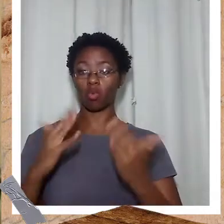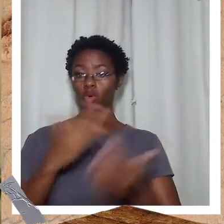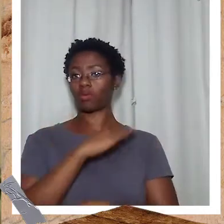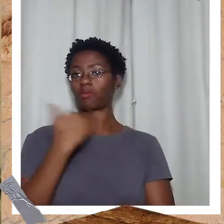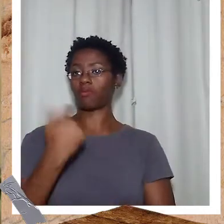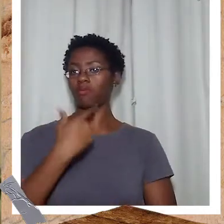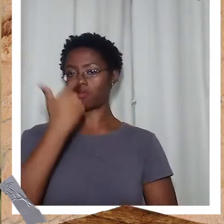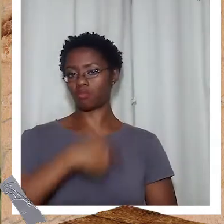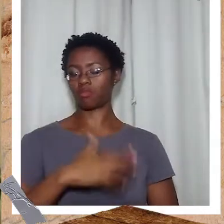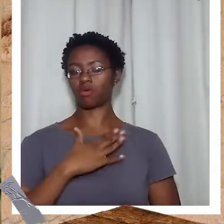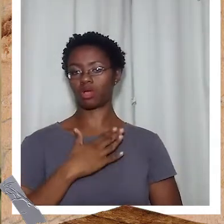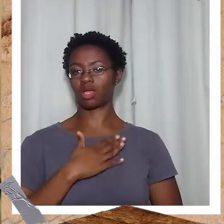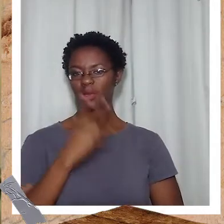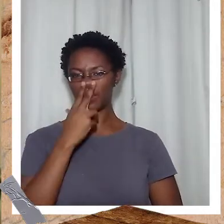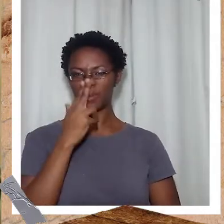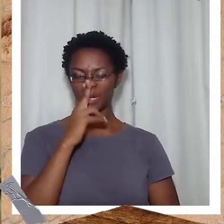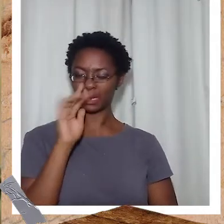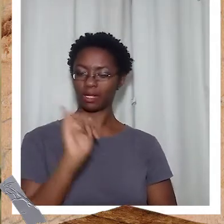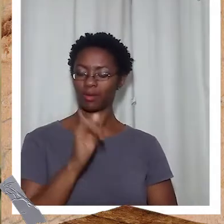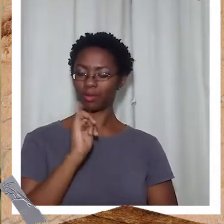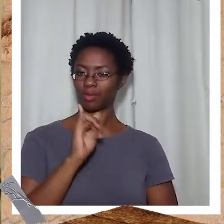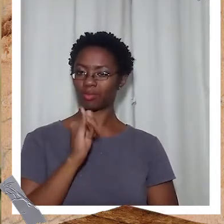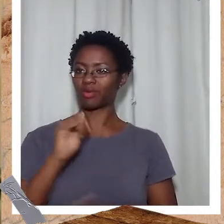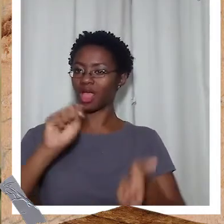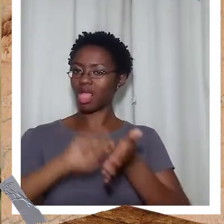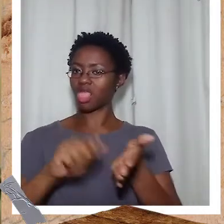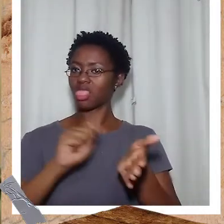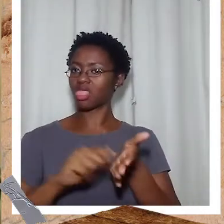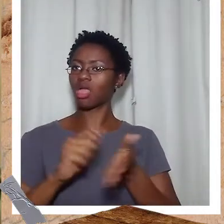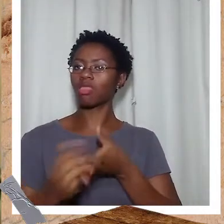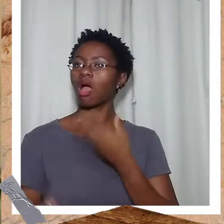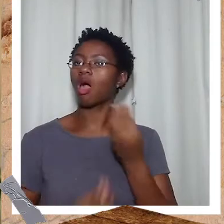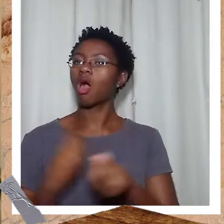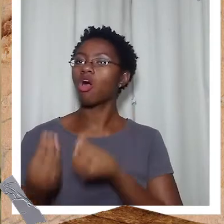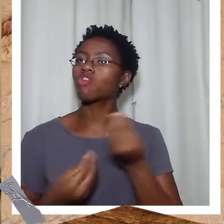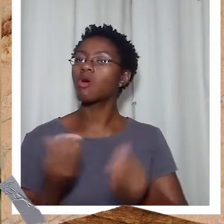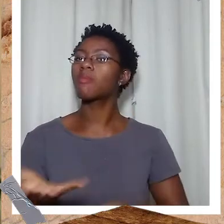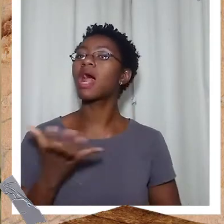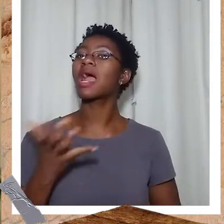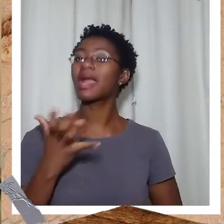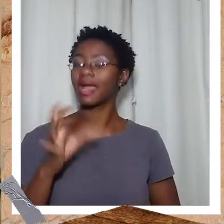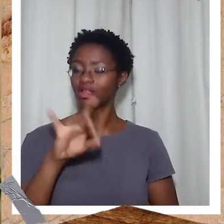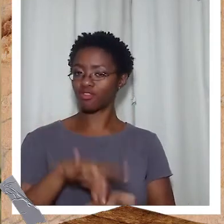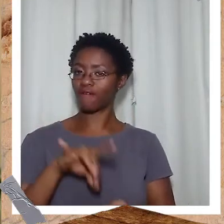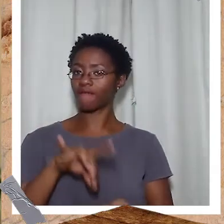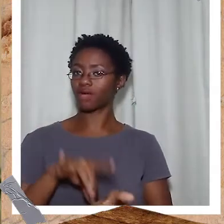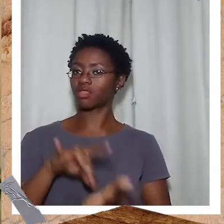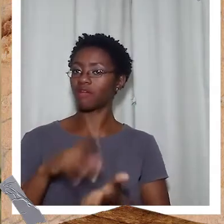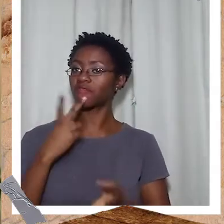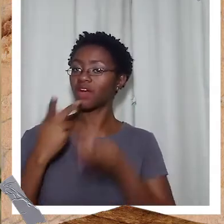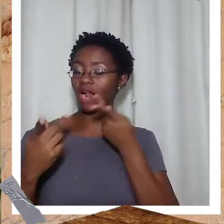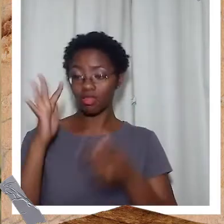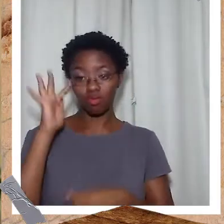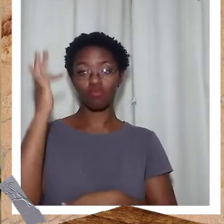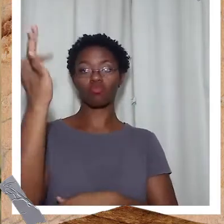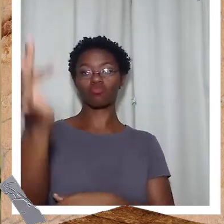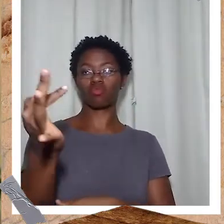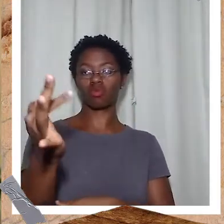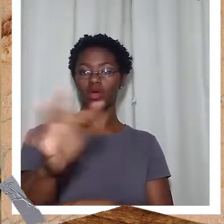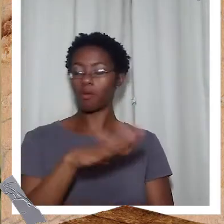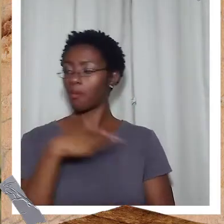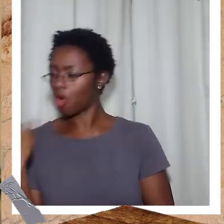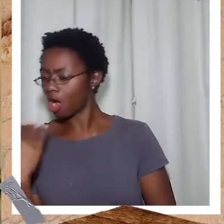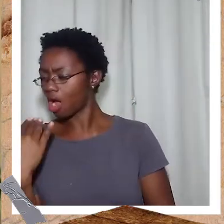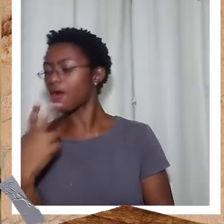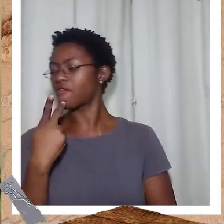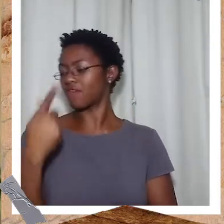dá uma receita, basicamente uma receita sobre como ela gostaria que falassem dela depois que ela morresse. Então, é